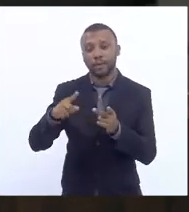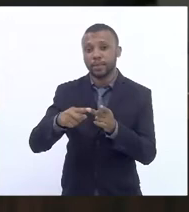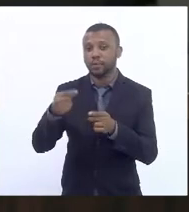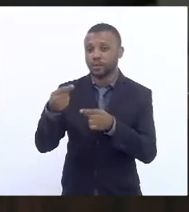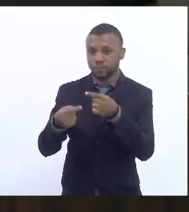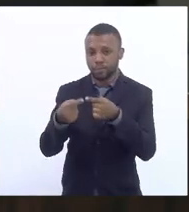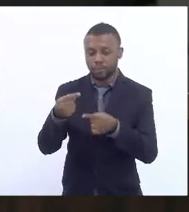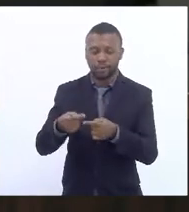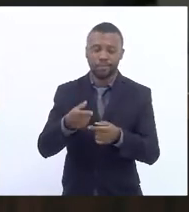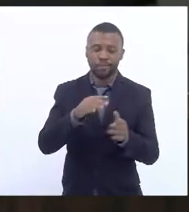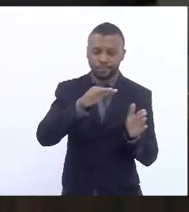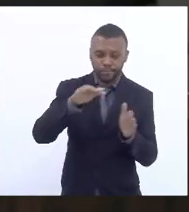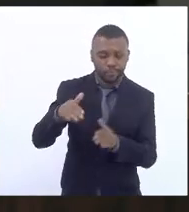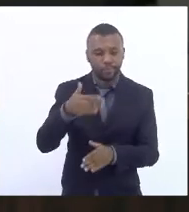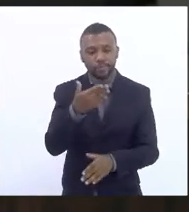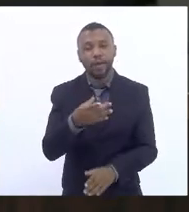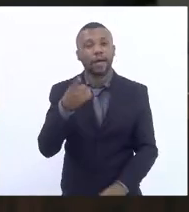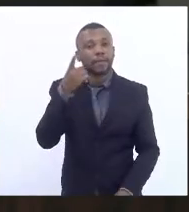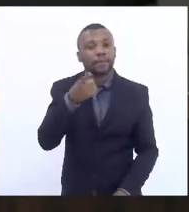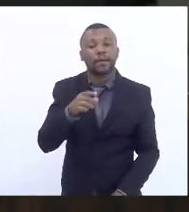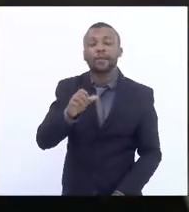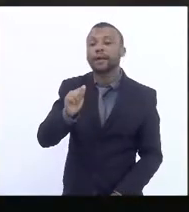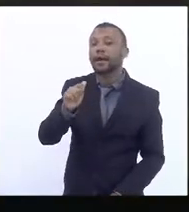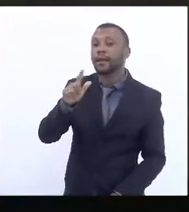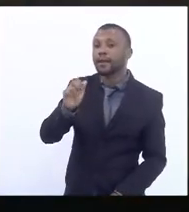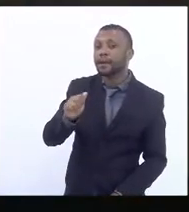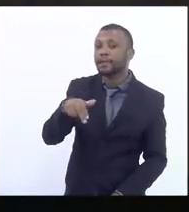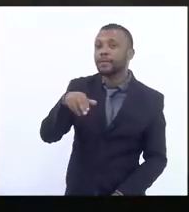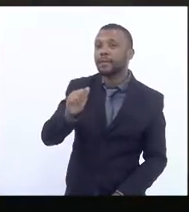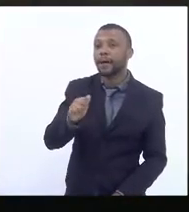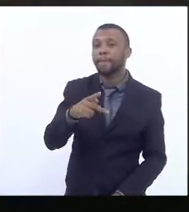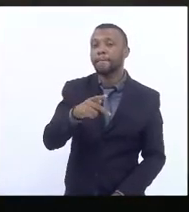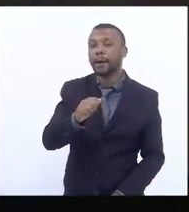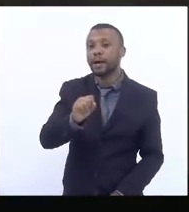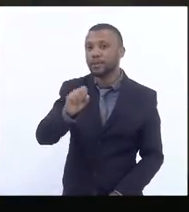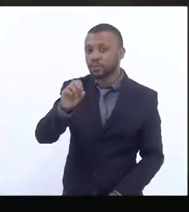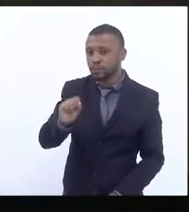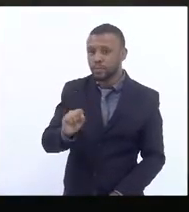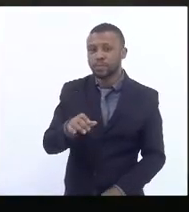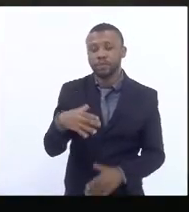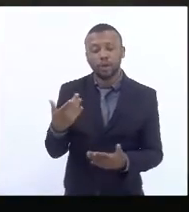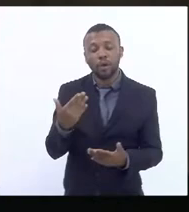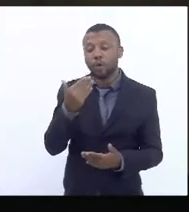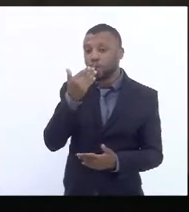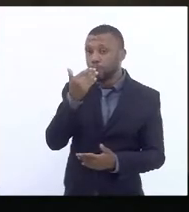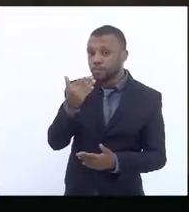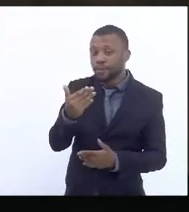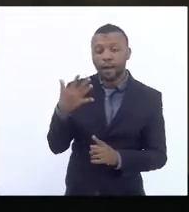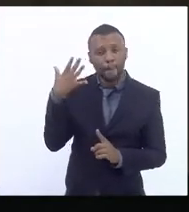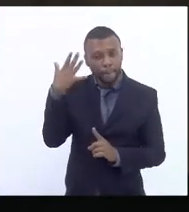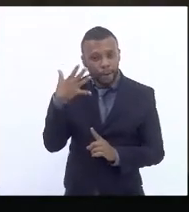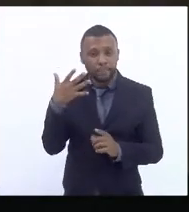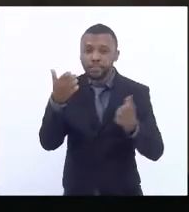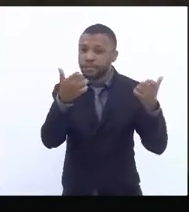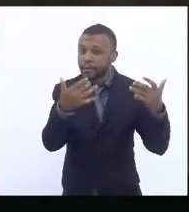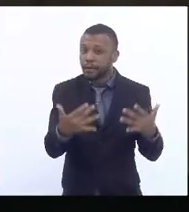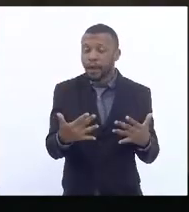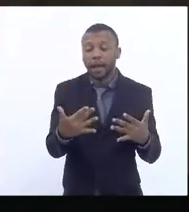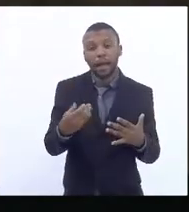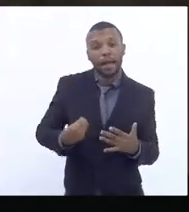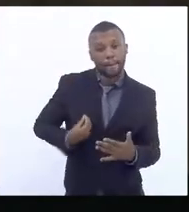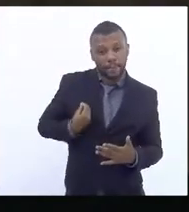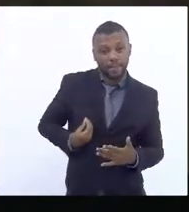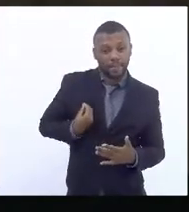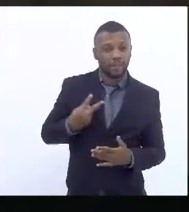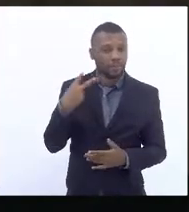Pela ordem, deputada Alana Paz. Presidente, eu acabei de pedir a palavra para falar da presença do vereador Chiquinho